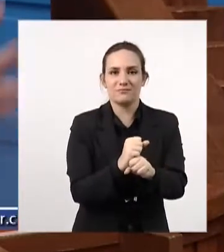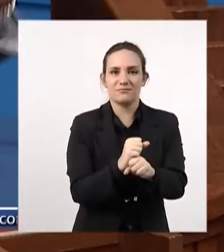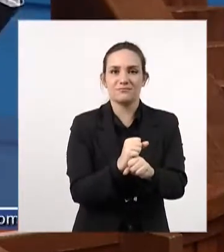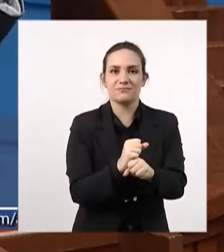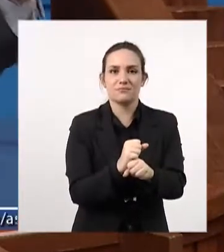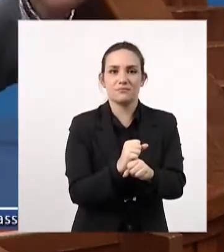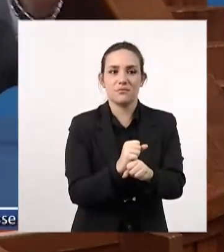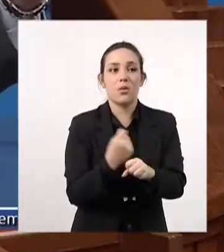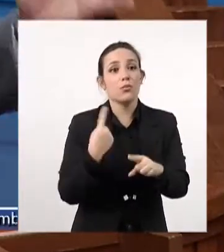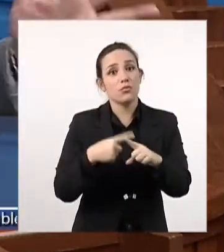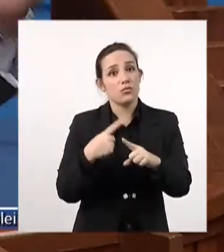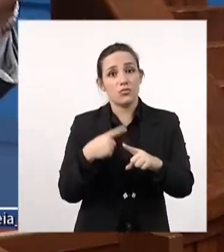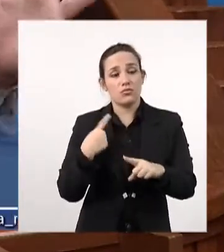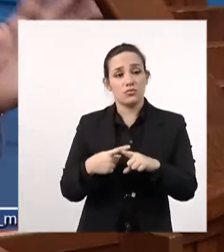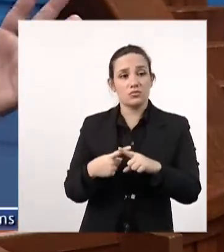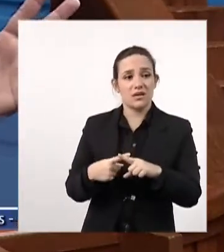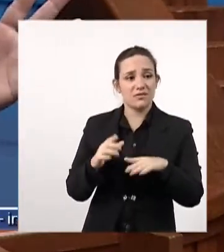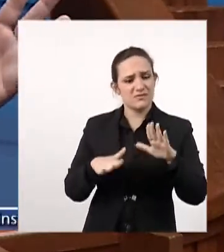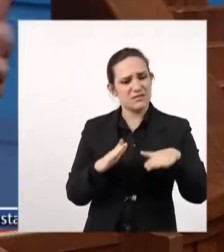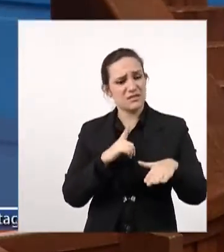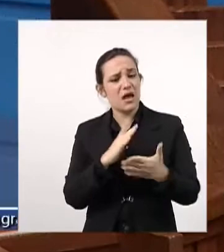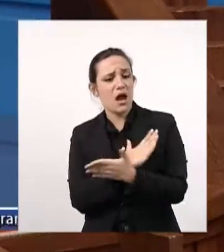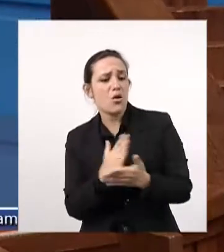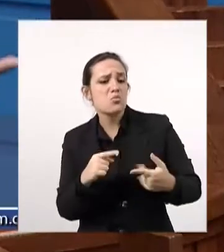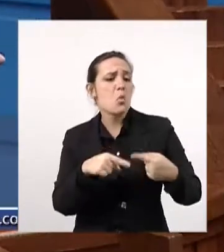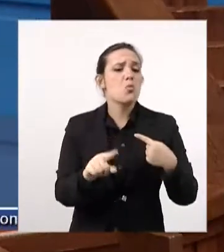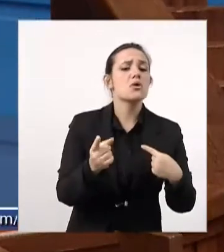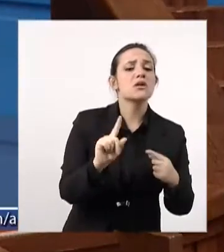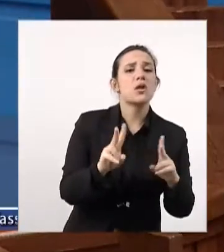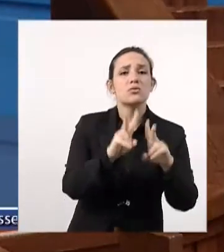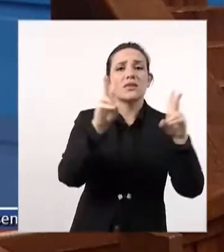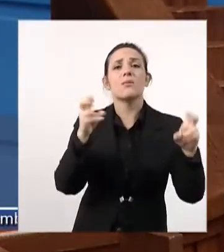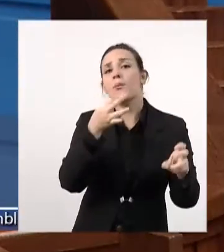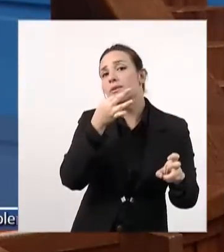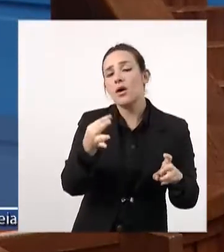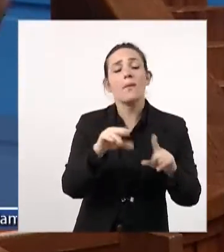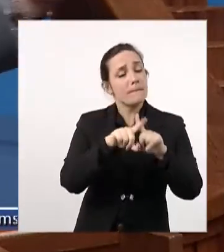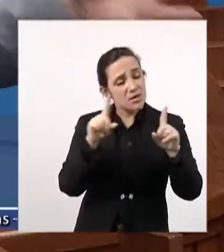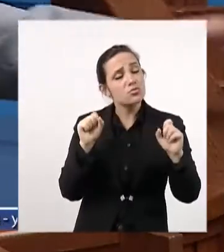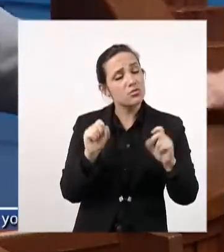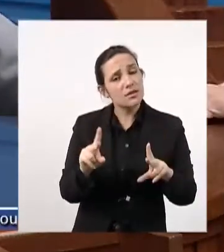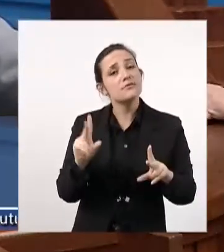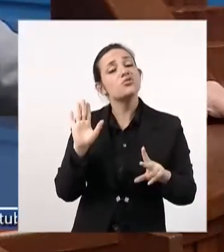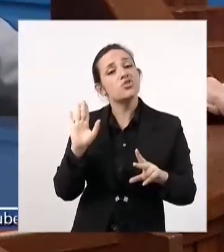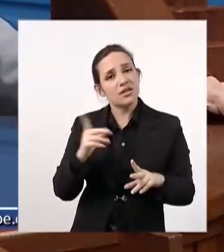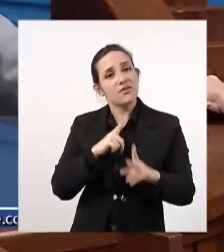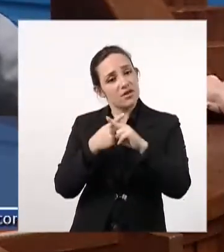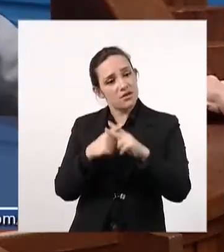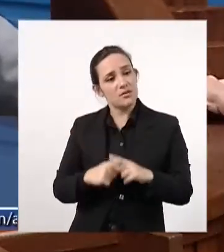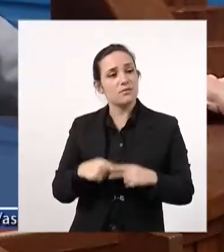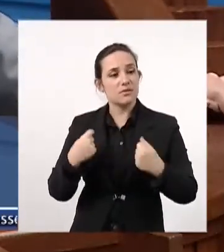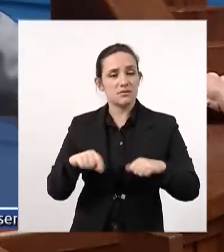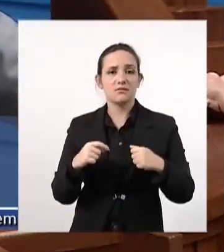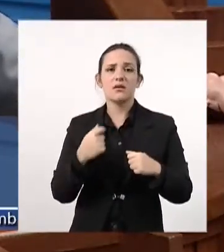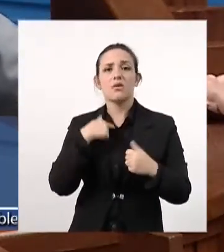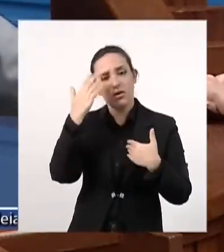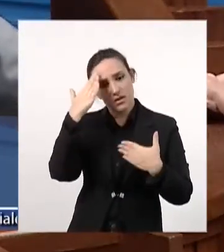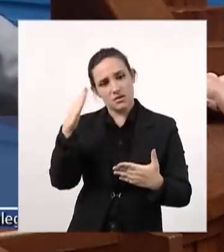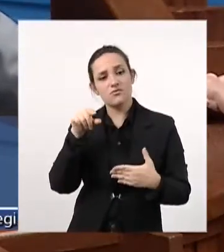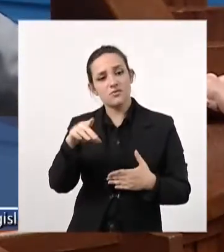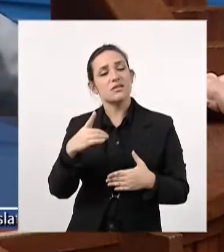parlamentar, mesmo aquele que não se alinha às bases do governo, com a liderança. Então, eu agradeço, deputado Pedro